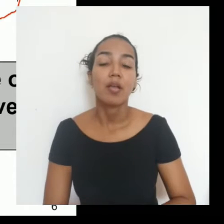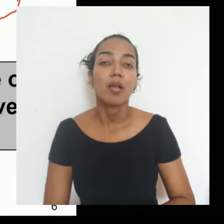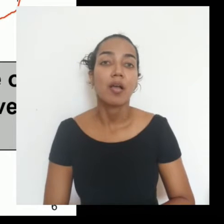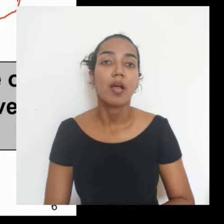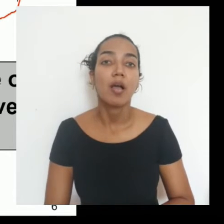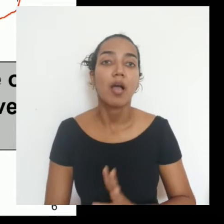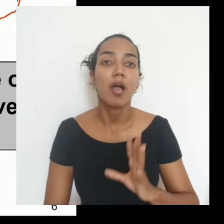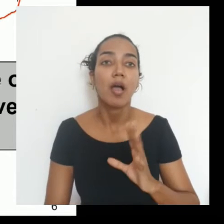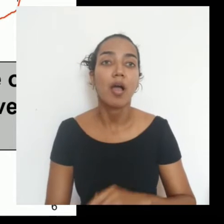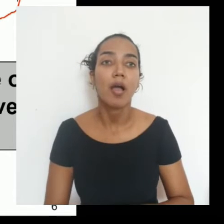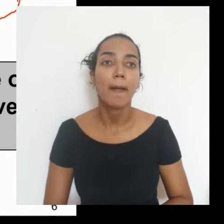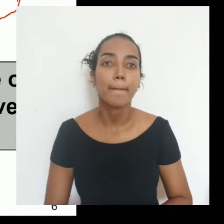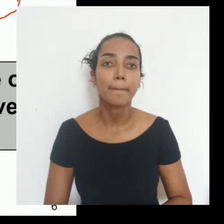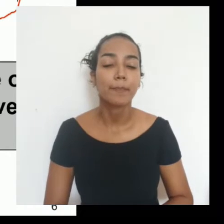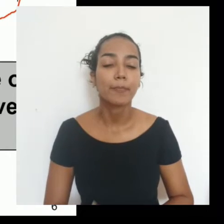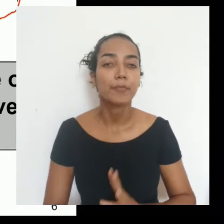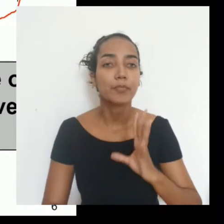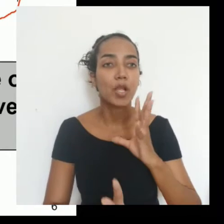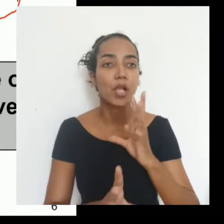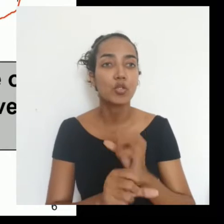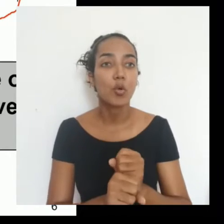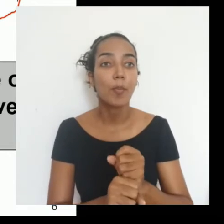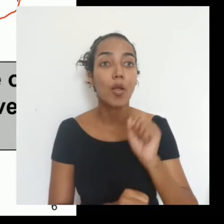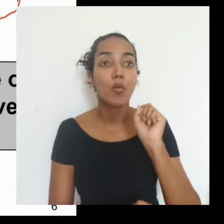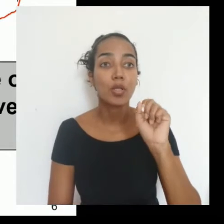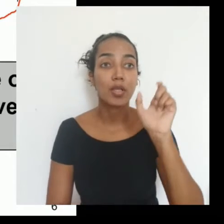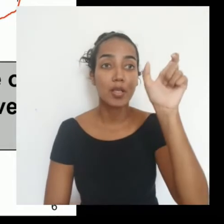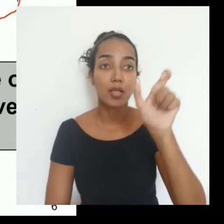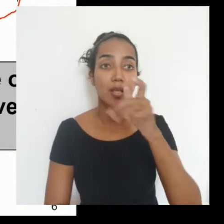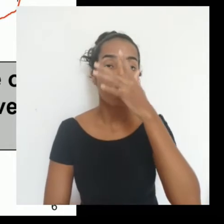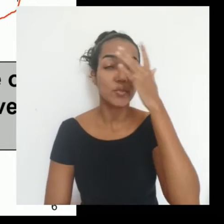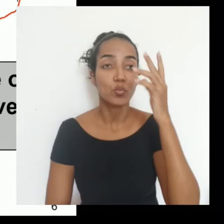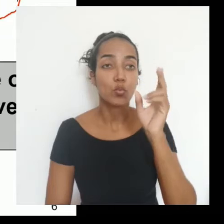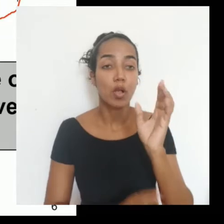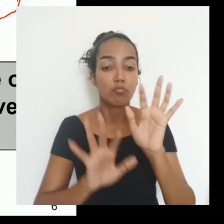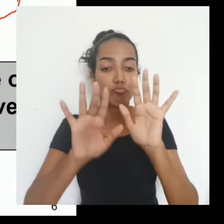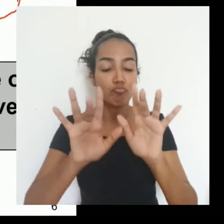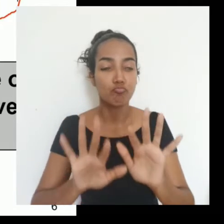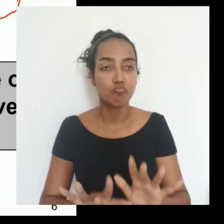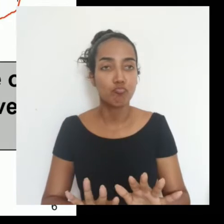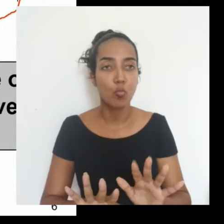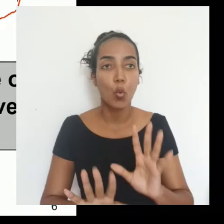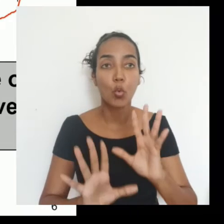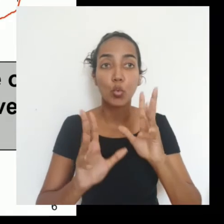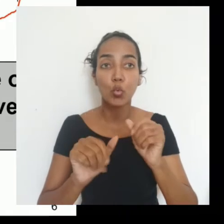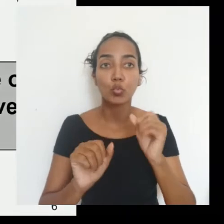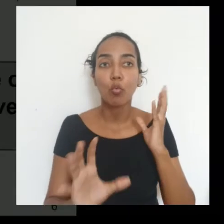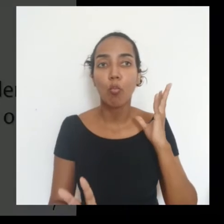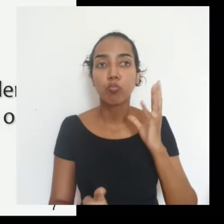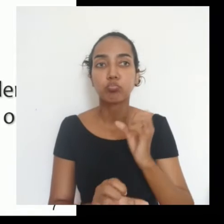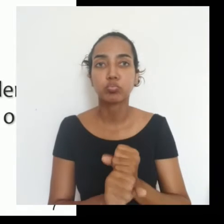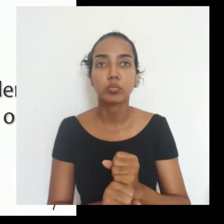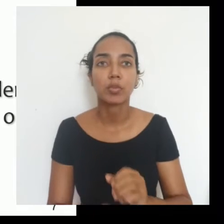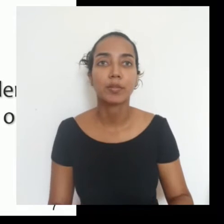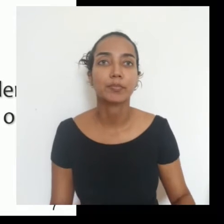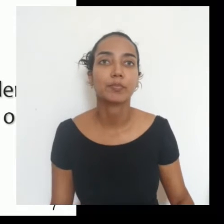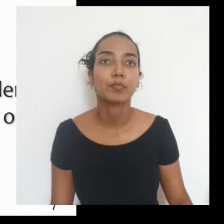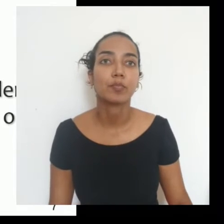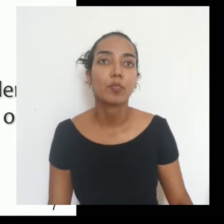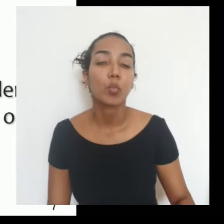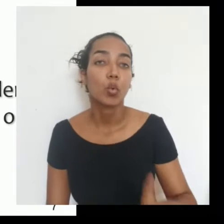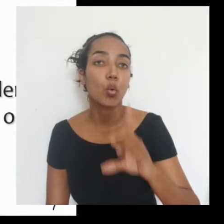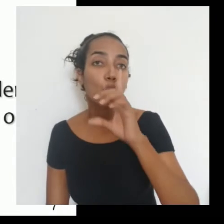o que o usuário digitou no teclado somado, tudo somado. O do while, um pouquinho diferente do while, ele